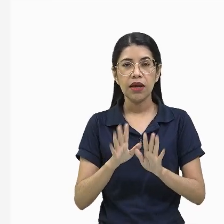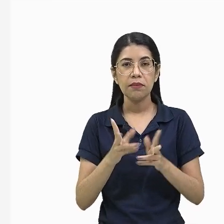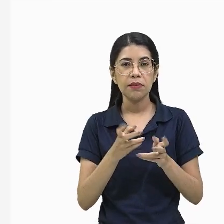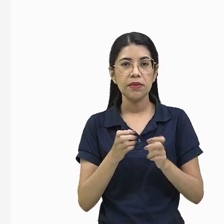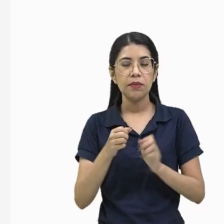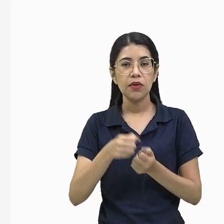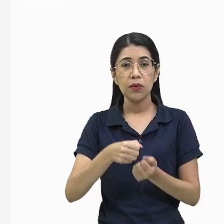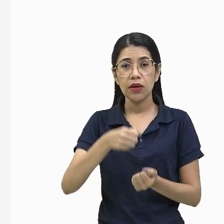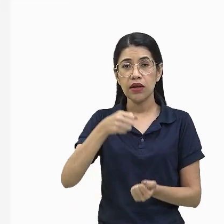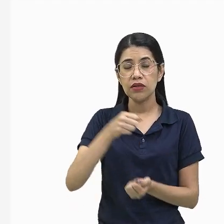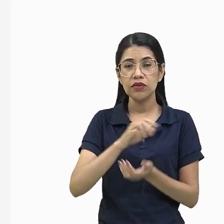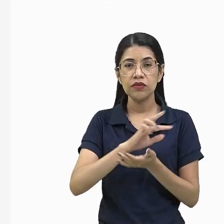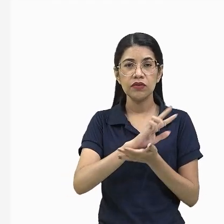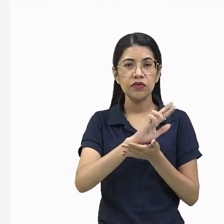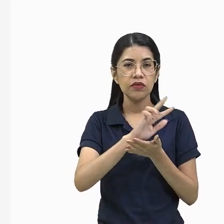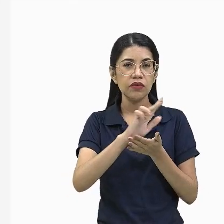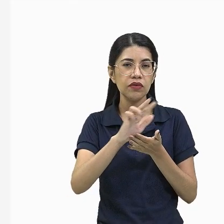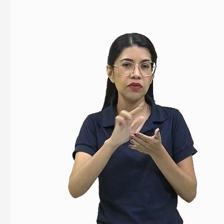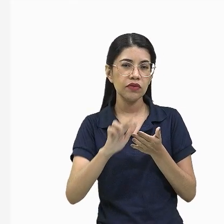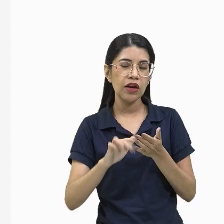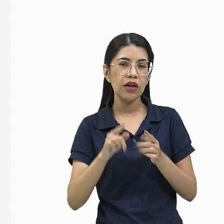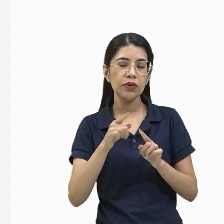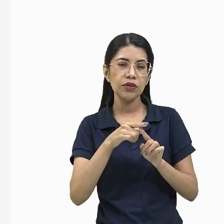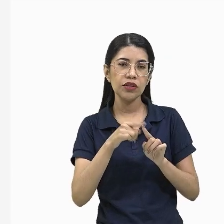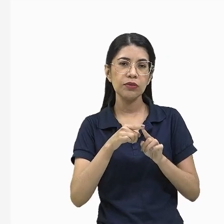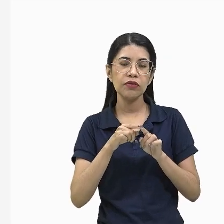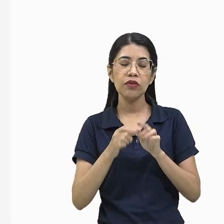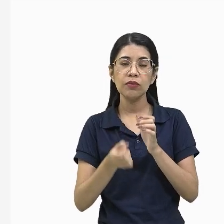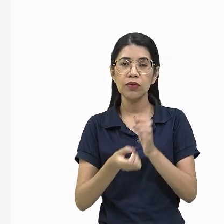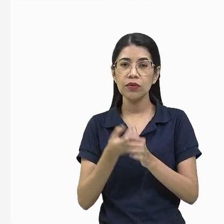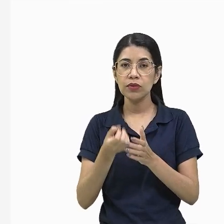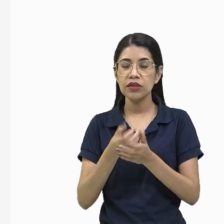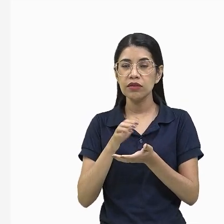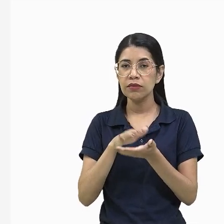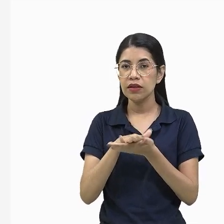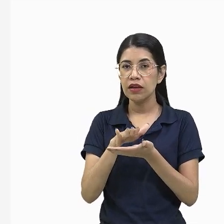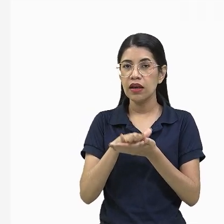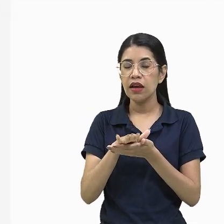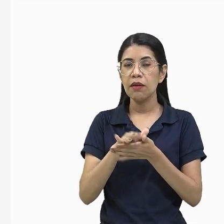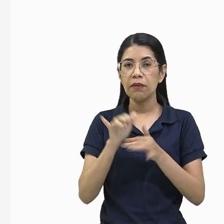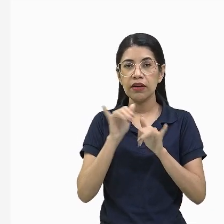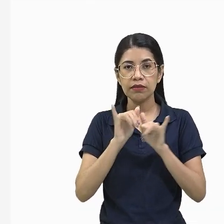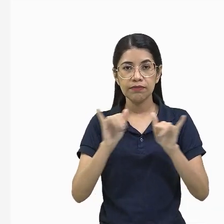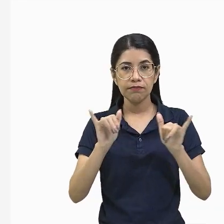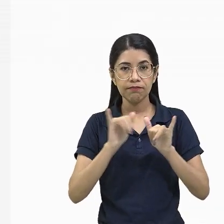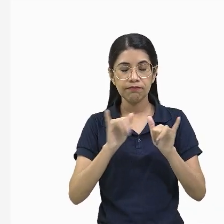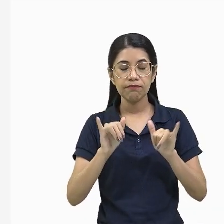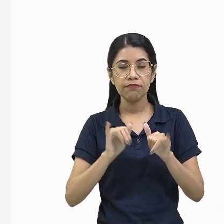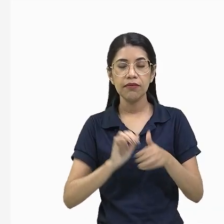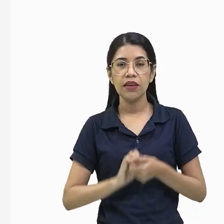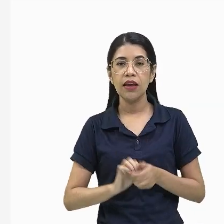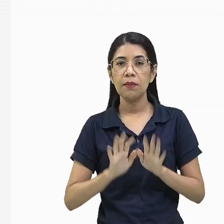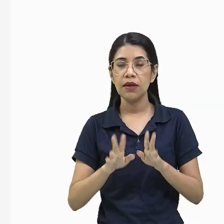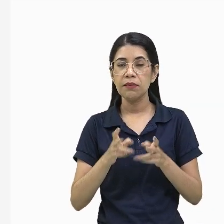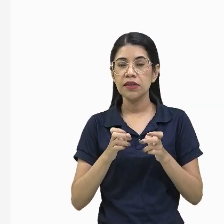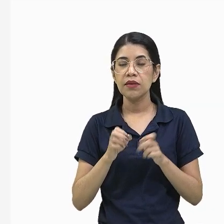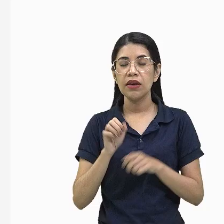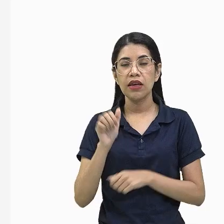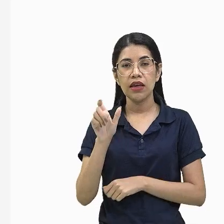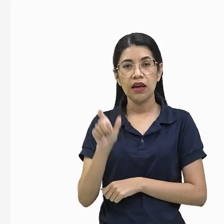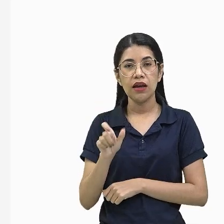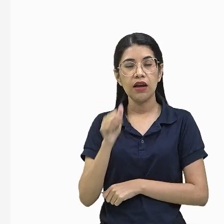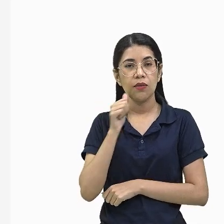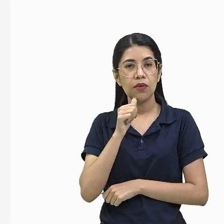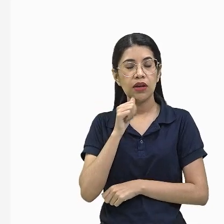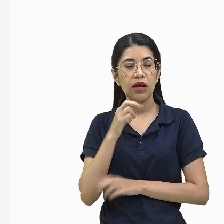um dos vários cartazes que foram produzidos para essa campanha publicitária. Observem que essa mulher, ela representa aí o